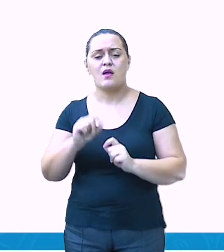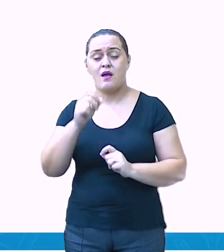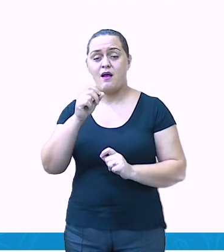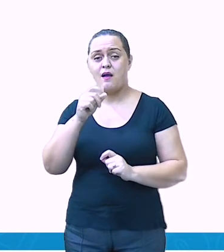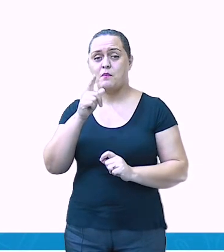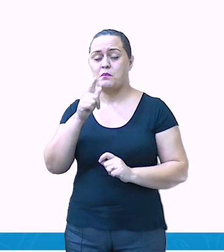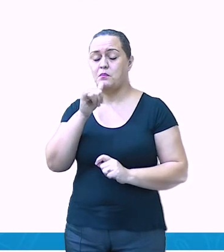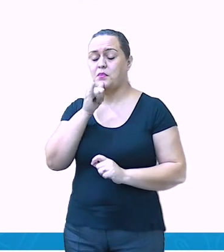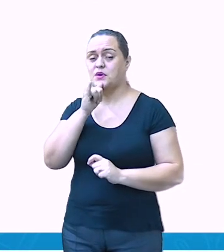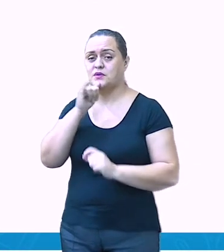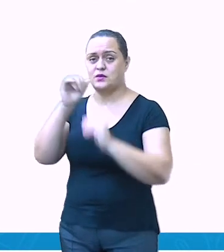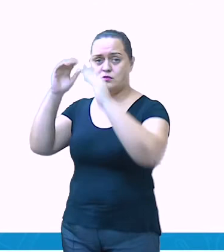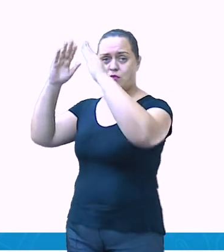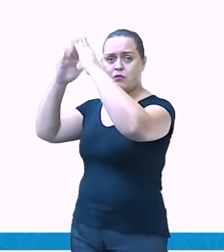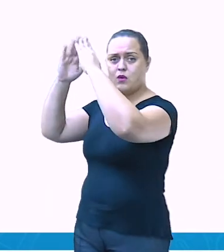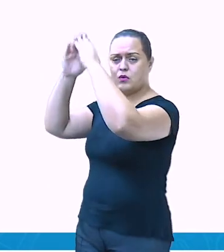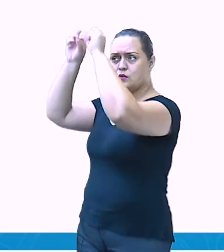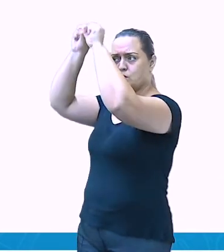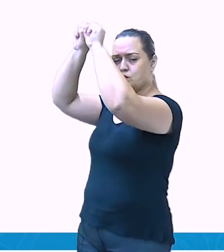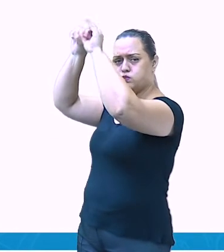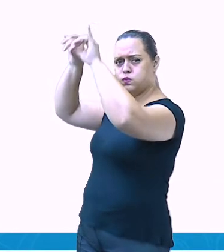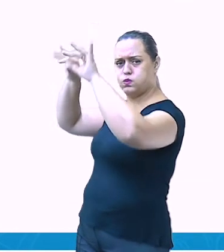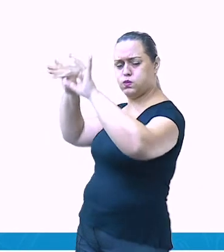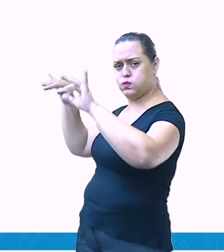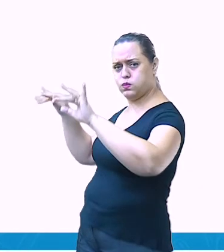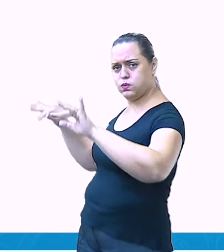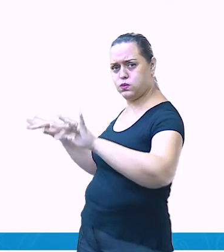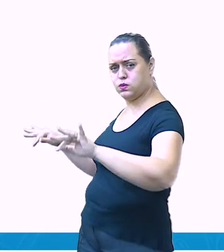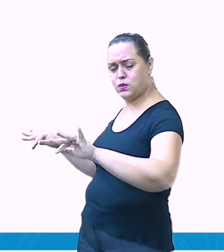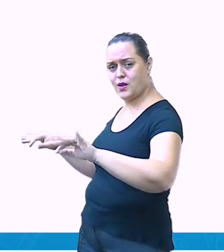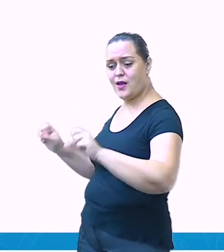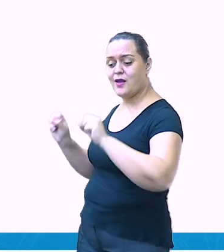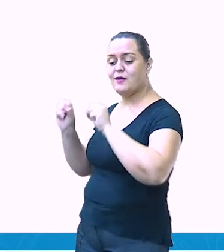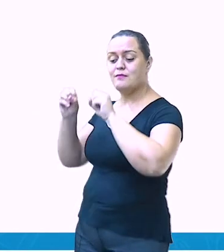ela acaba caindo dentro do rio.